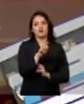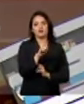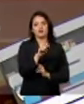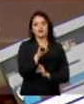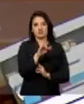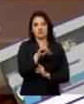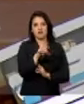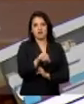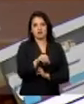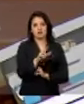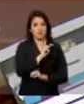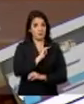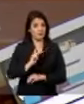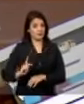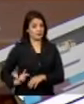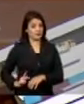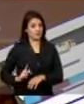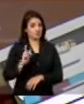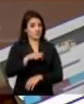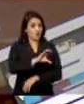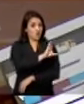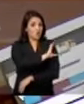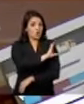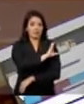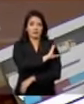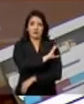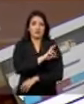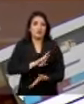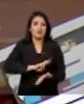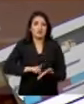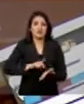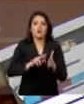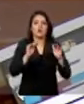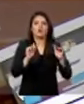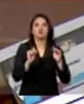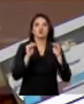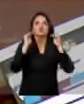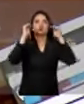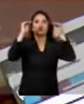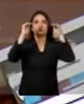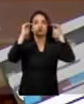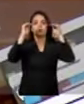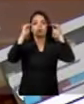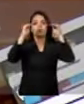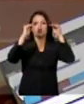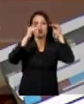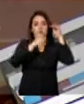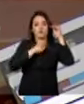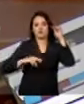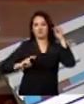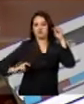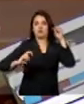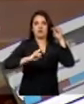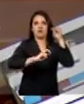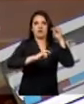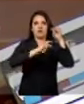coordenador e não superior hierárquico dos pares.